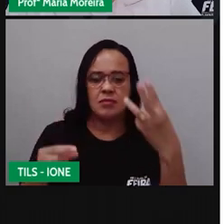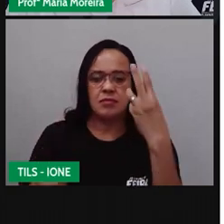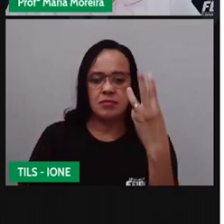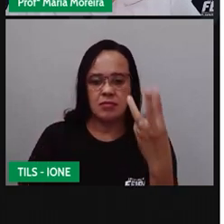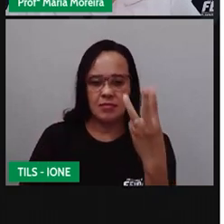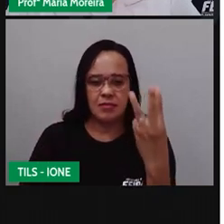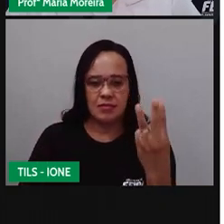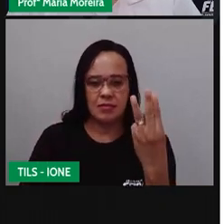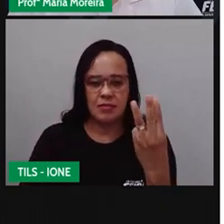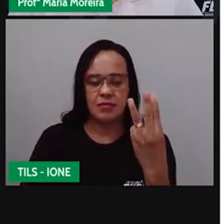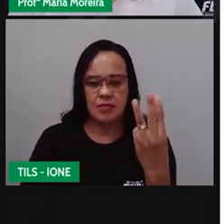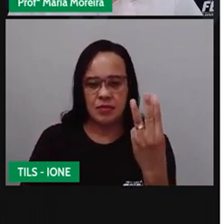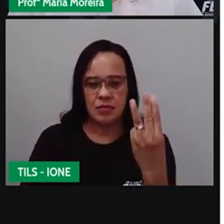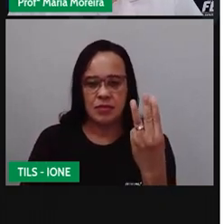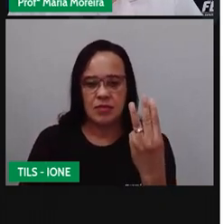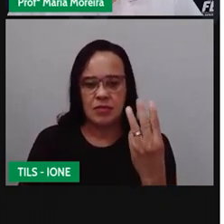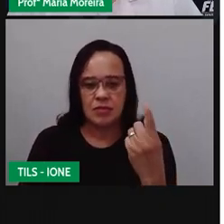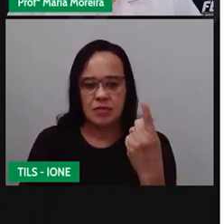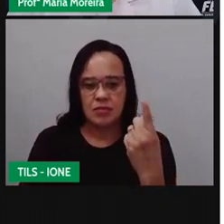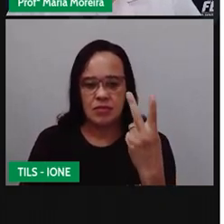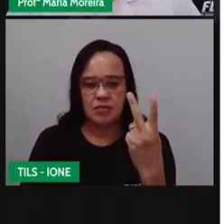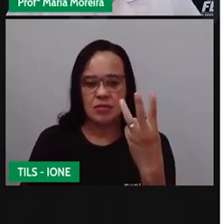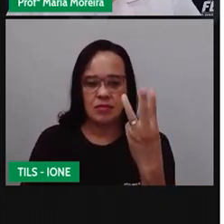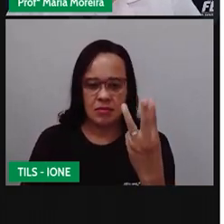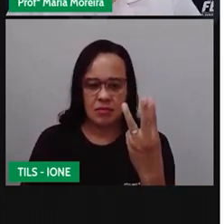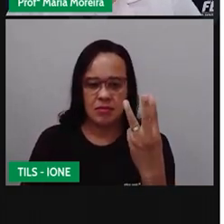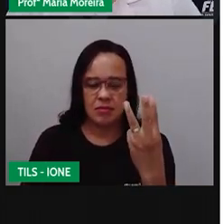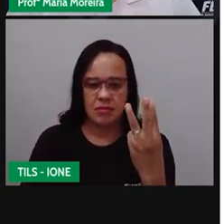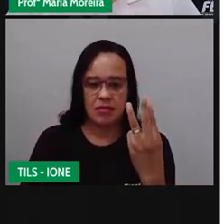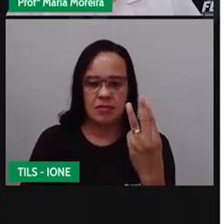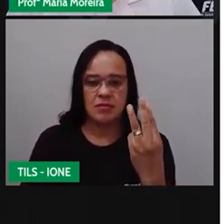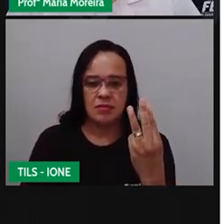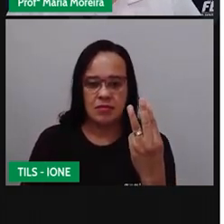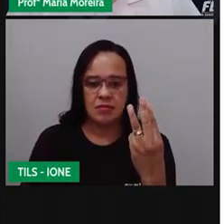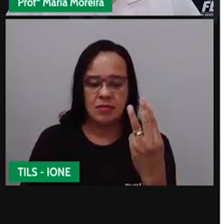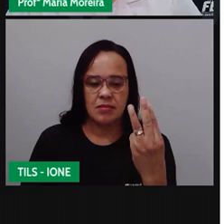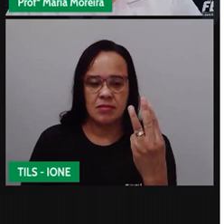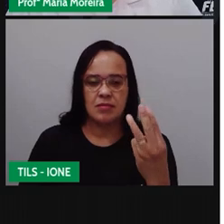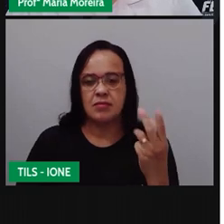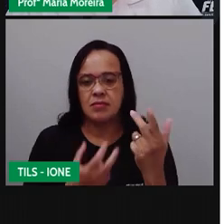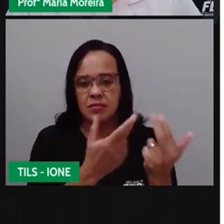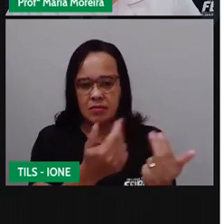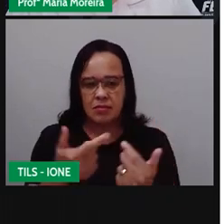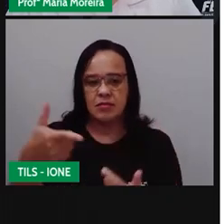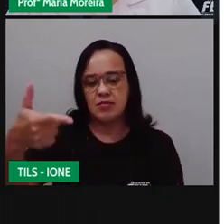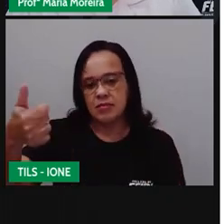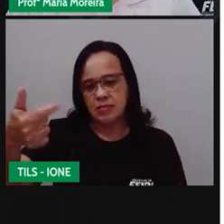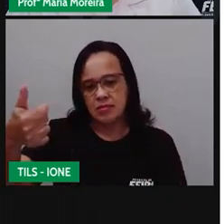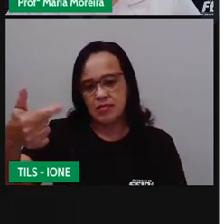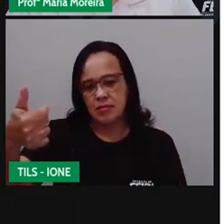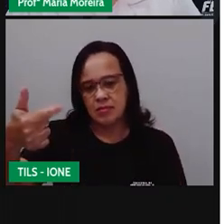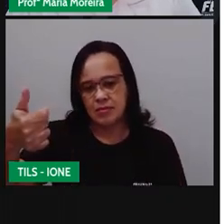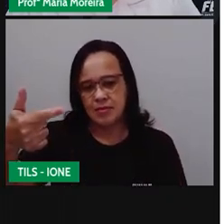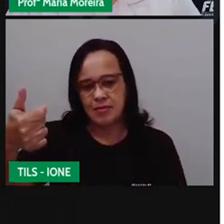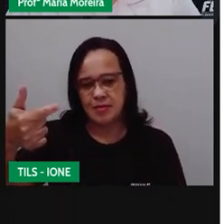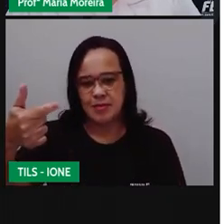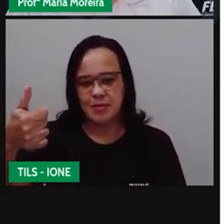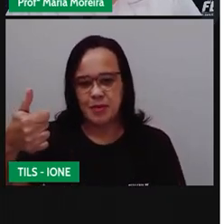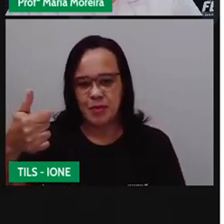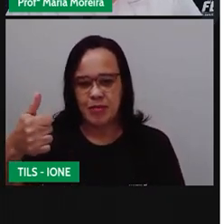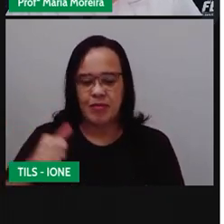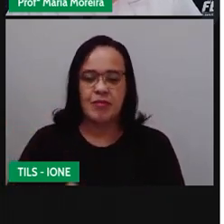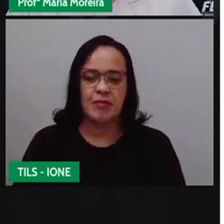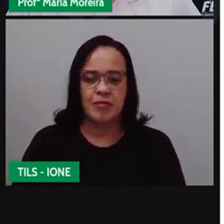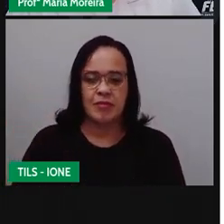3. Isso aqui estava o erro da prova. 1, 2, 3, que é igual a quanto? 12. Então, será o